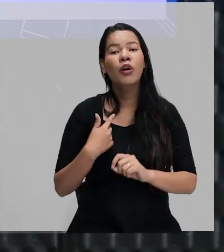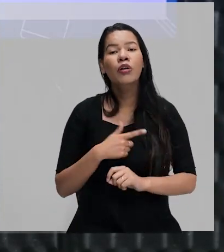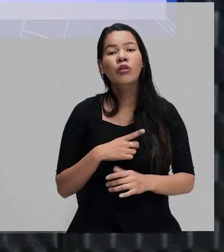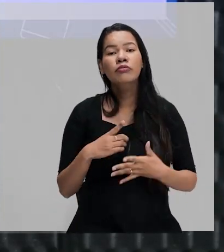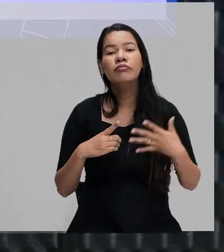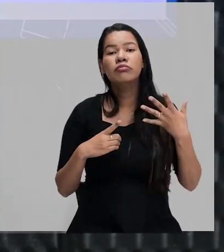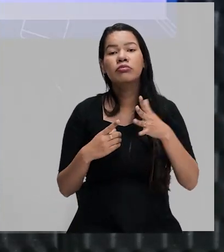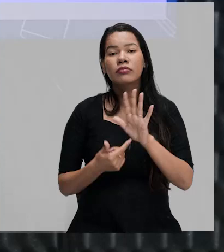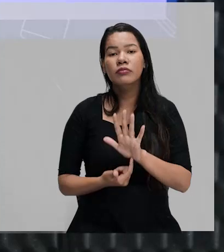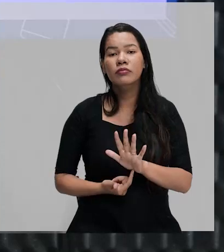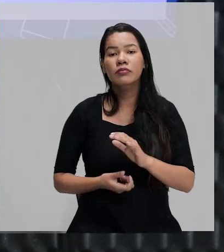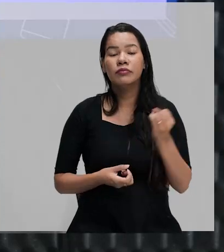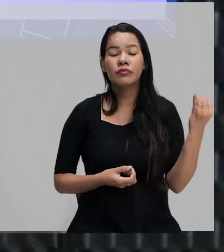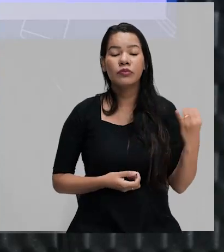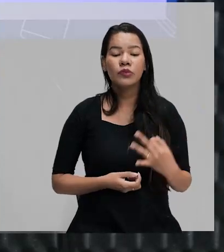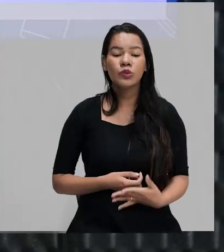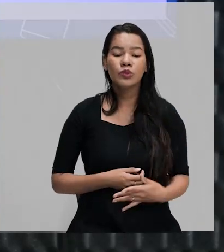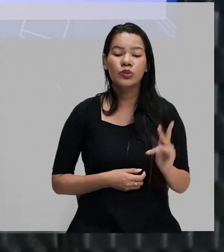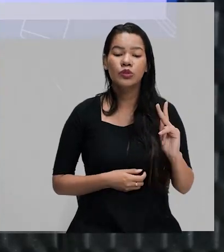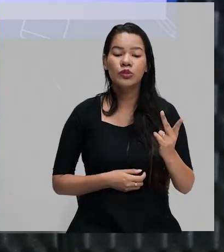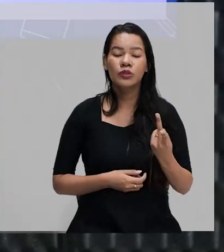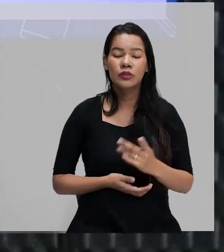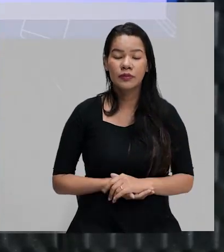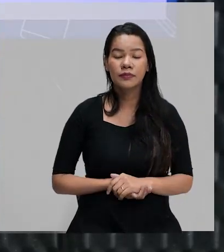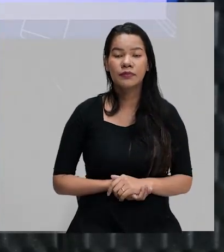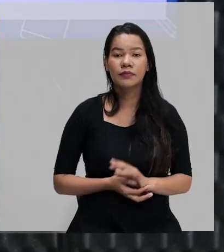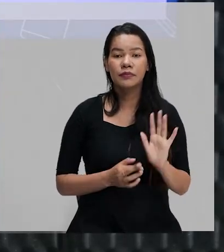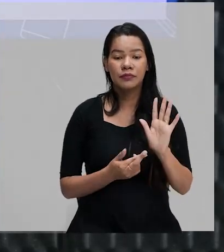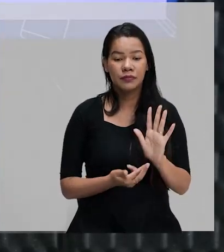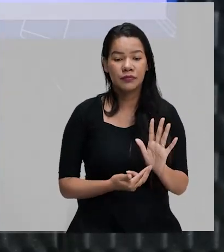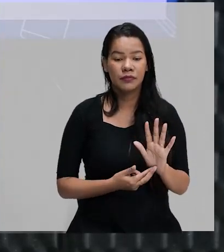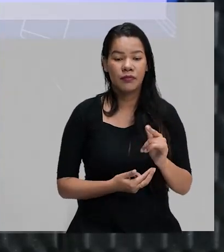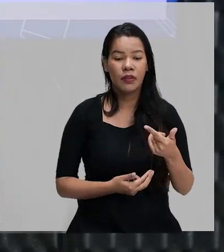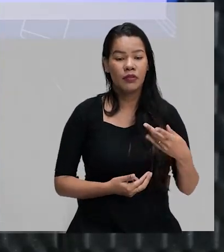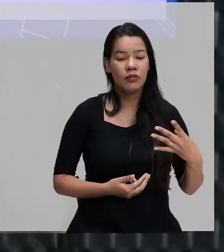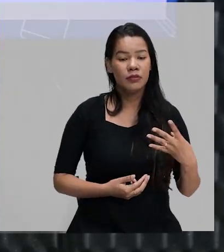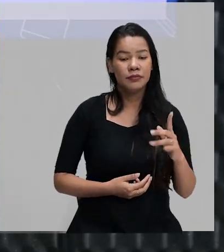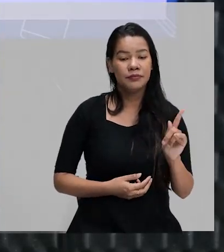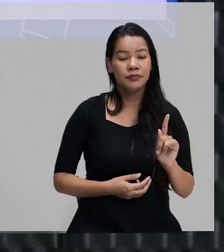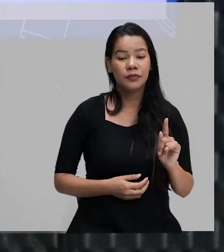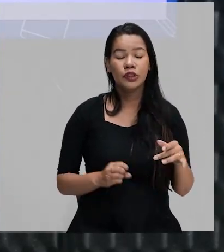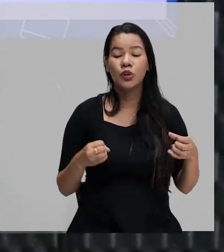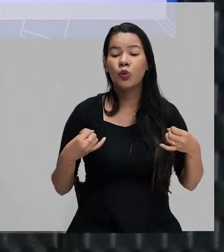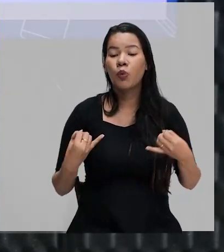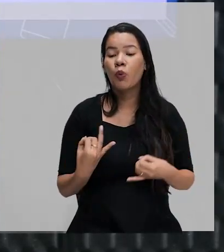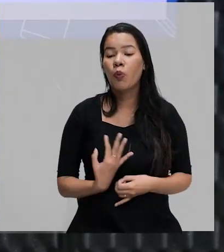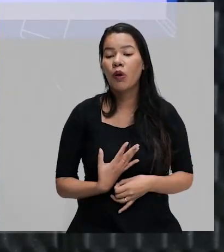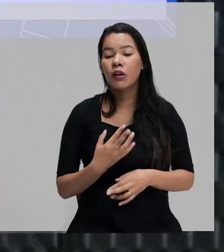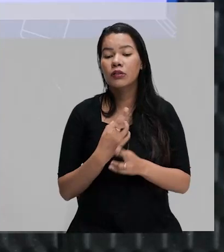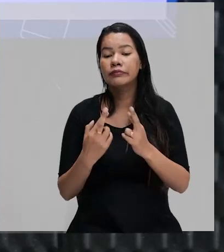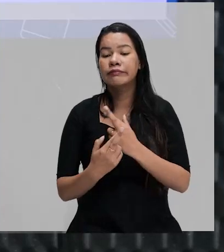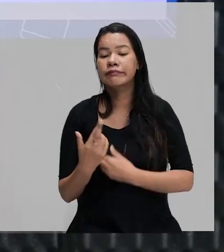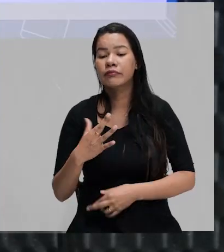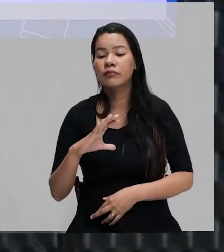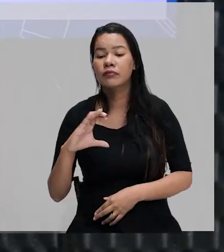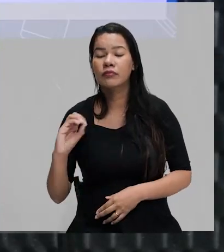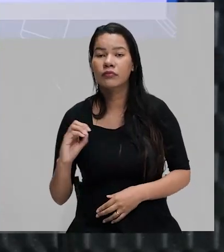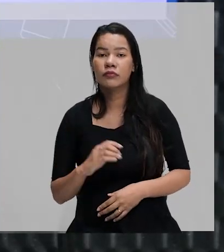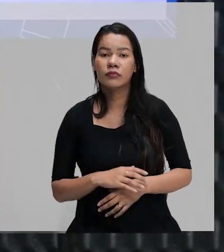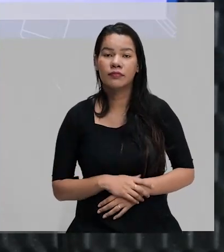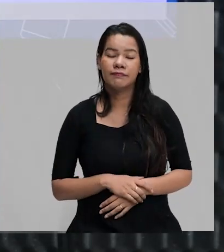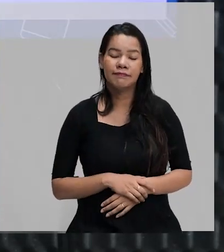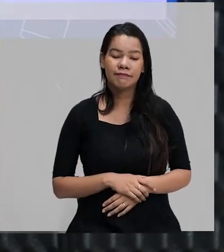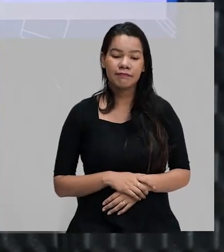determine quanto de hidrogênio, né, corresponde a esses 24 gramas e quanto corresponde do monóxido de